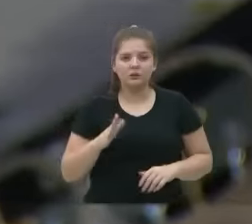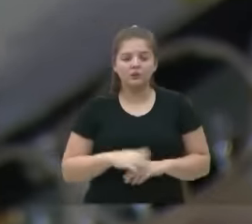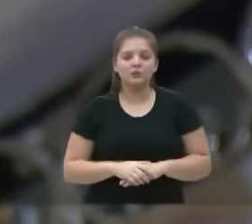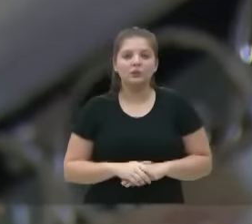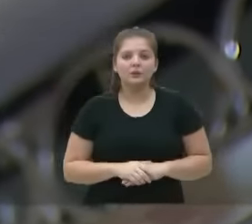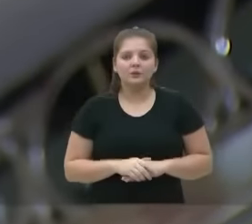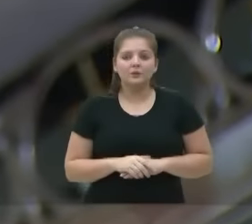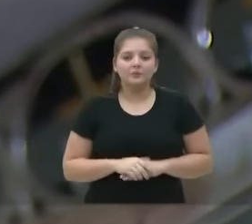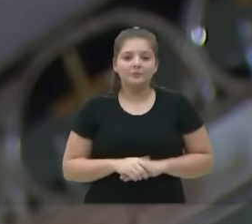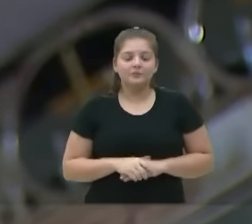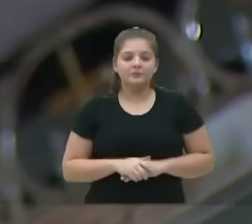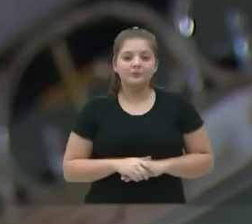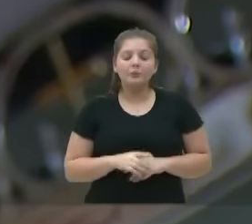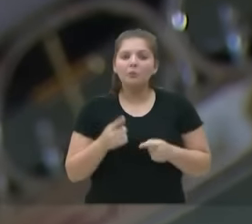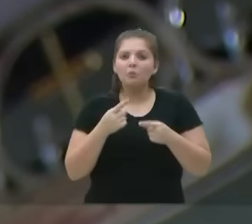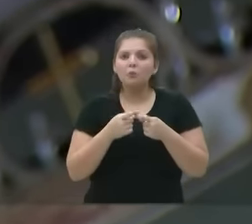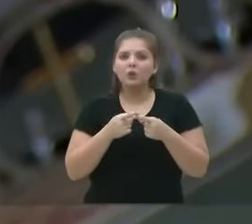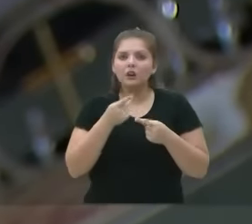falando isso?